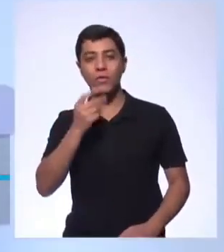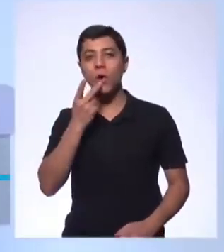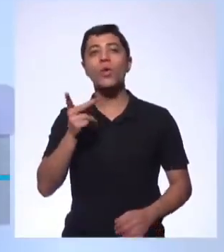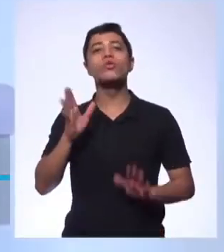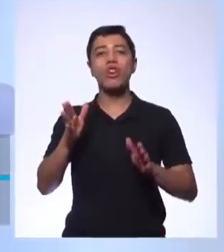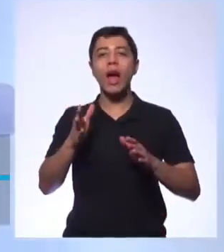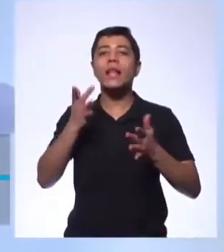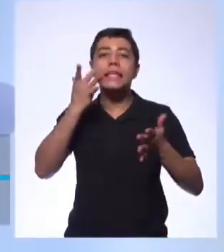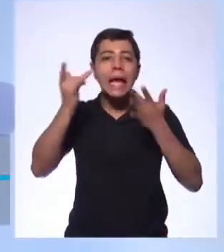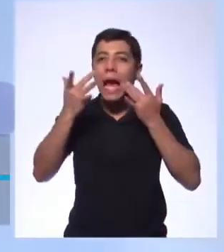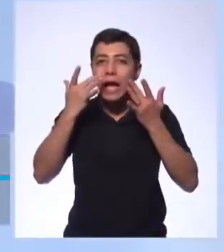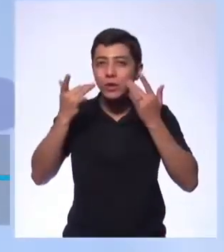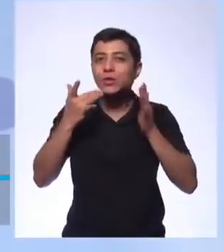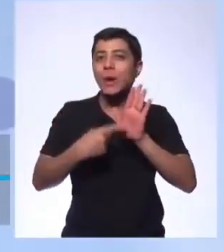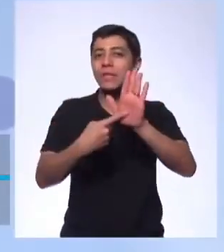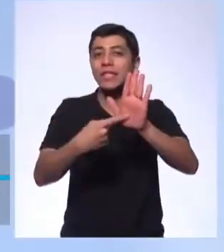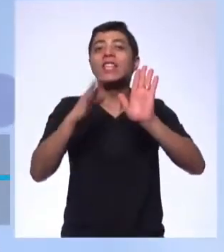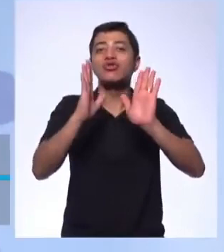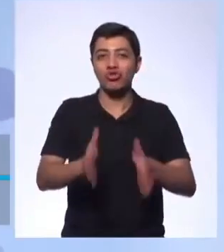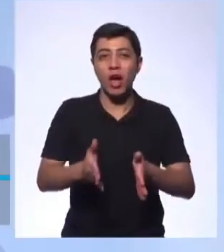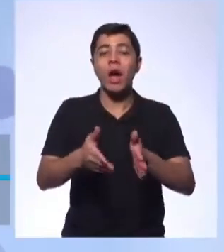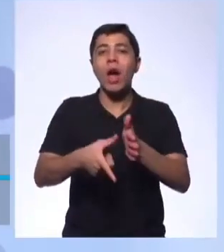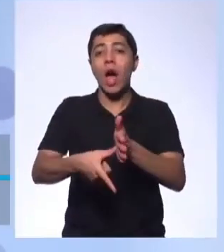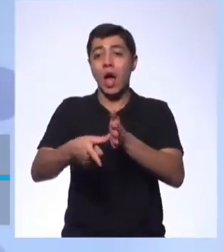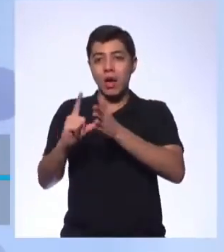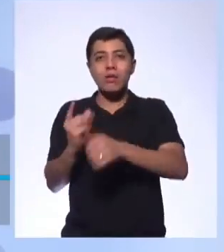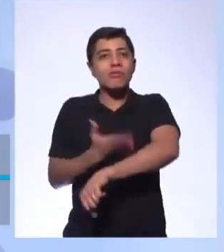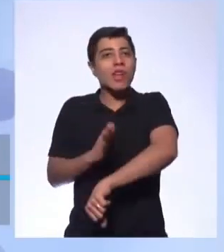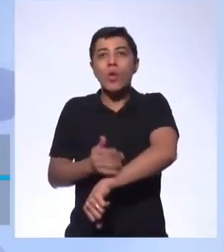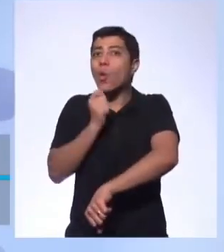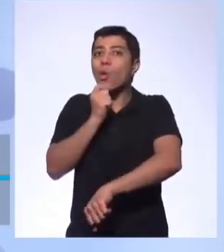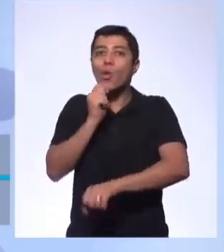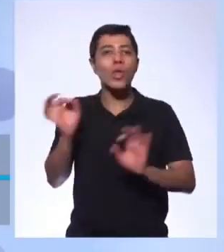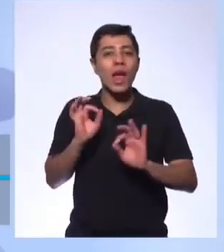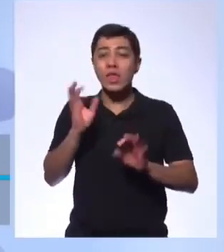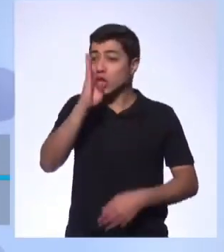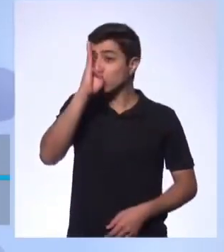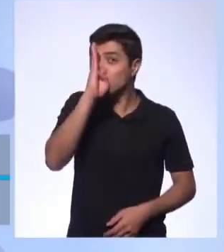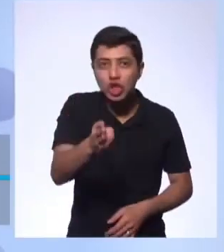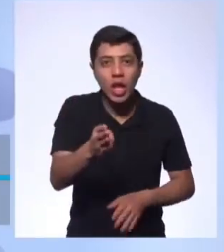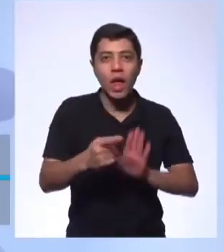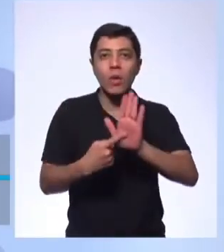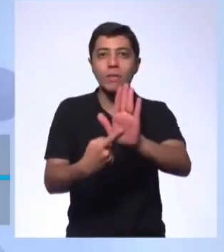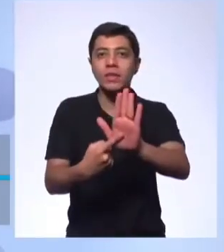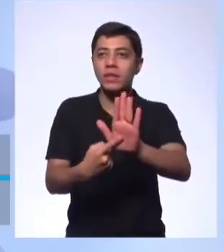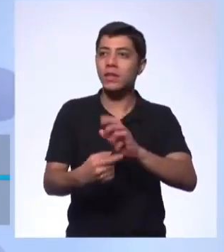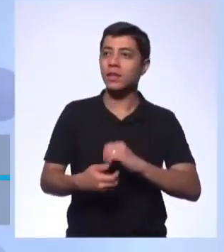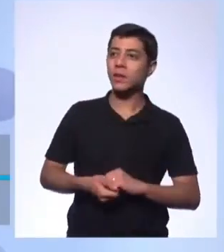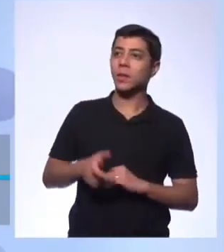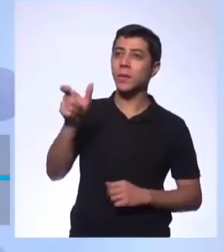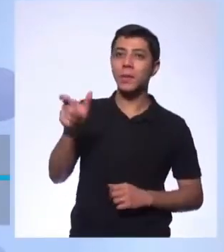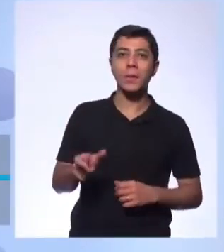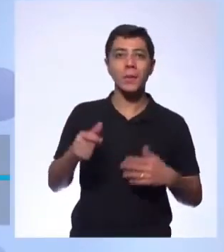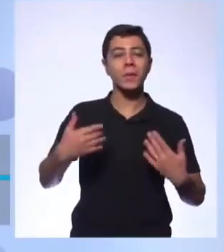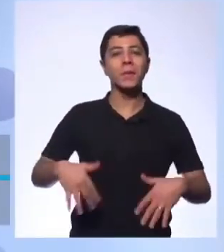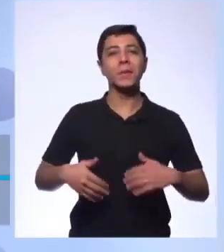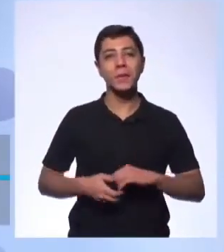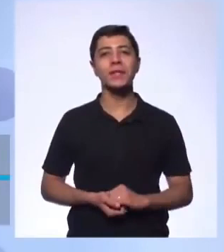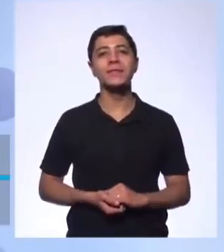hoje, sem muito ensaio. Na verdade, uma leitura dramática não é encenação, né? Uma leitura dramática é quando a gente pega o texto